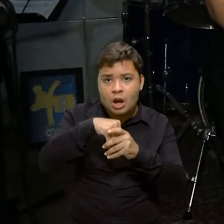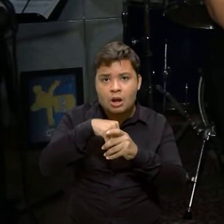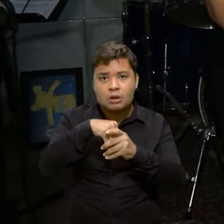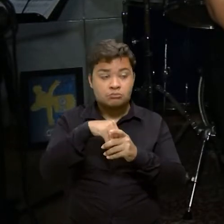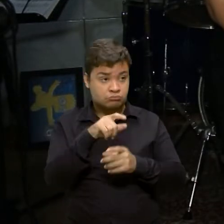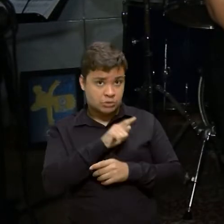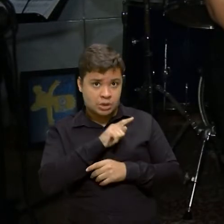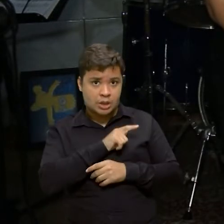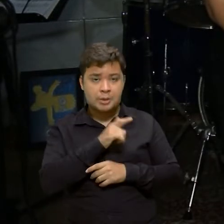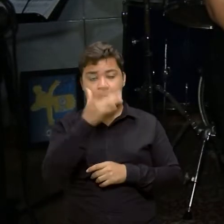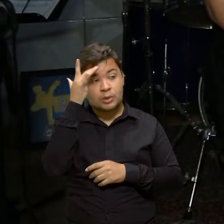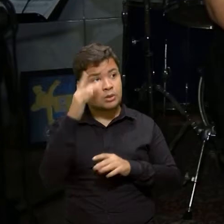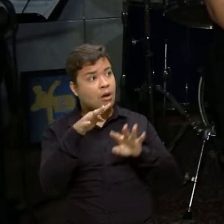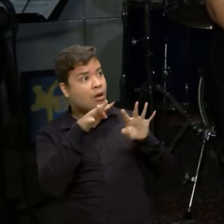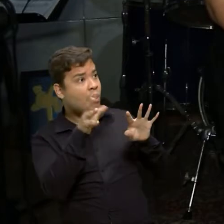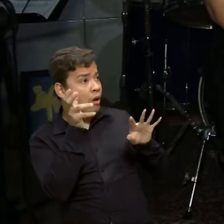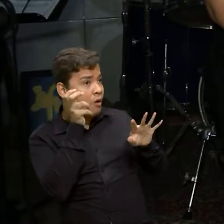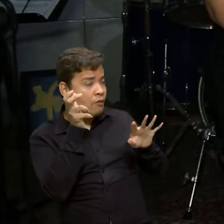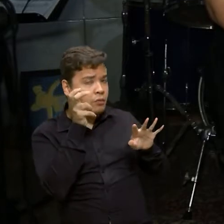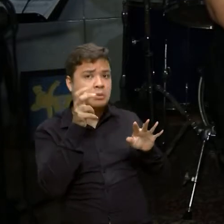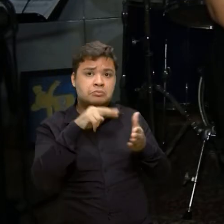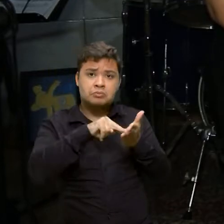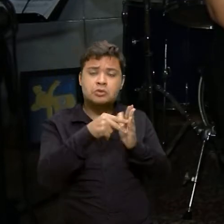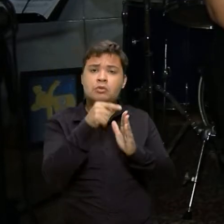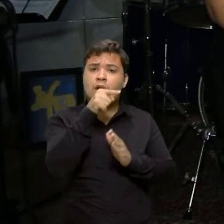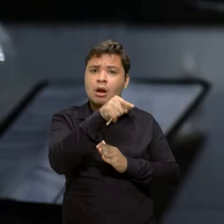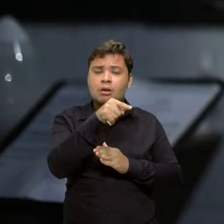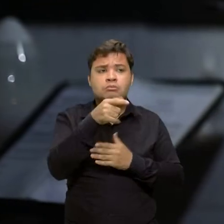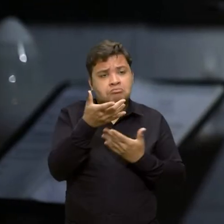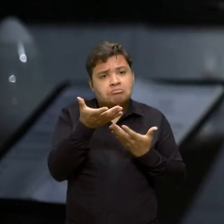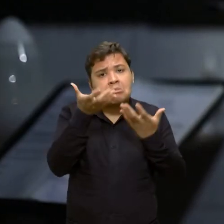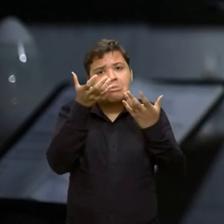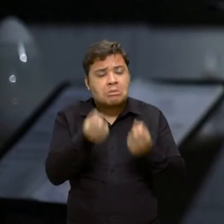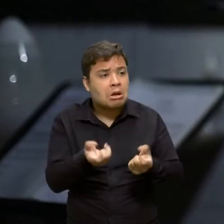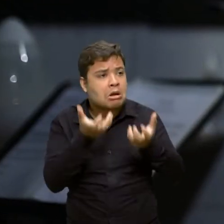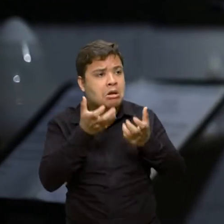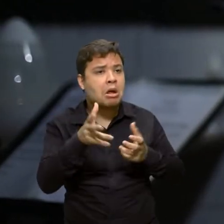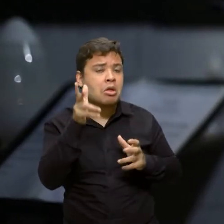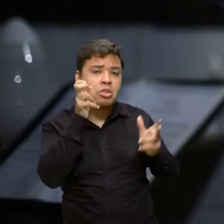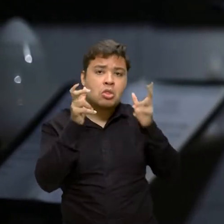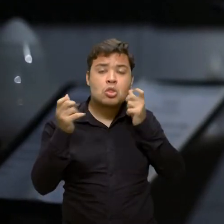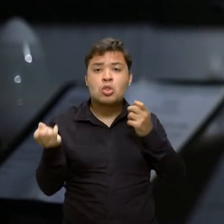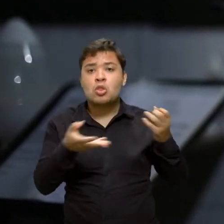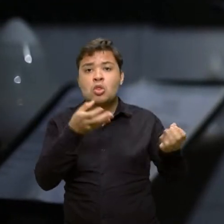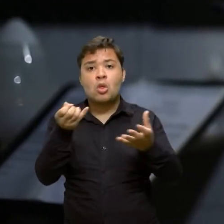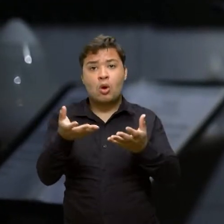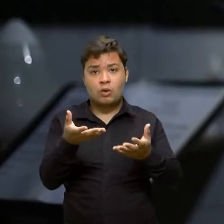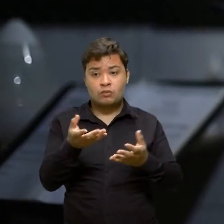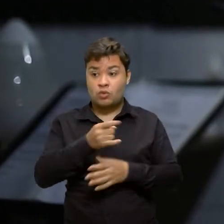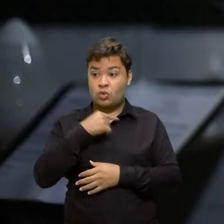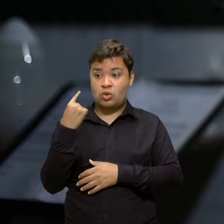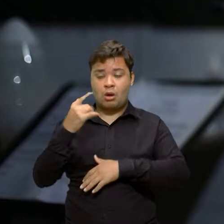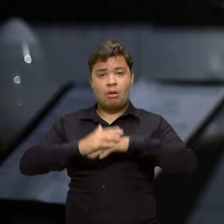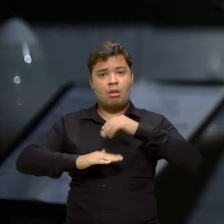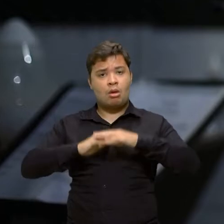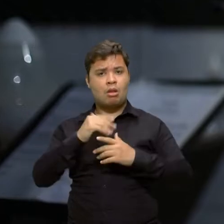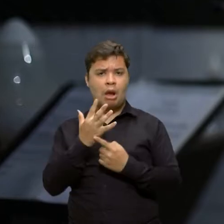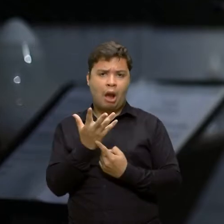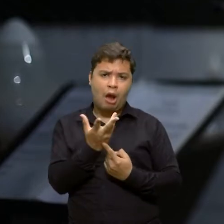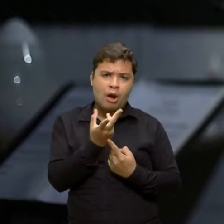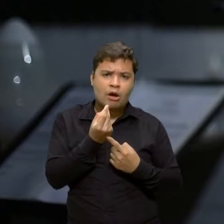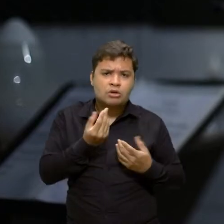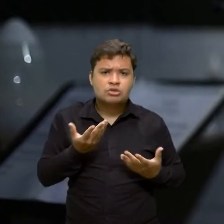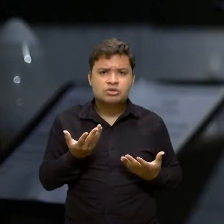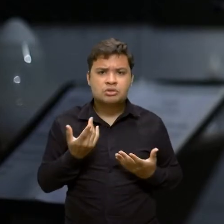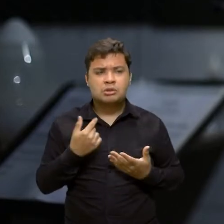a pessoa tá com cabeça aberta para escutar. Eu acho que vai dar a gente, enquanto artista, também saber não ficar